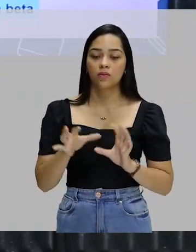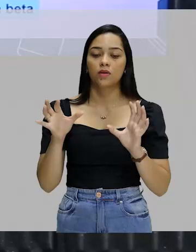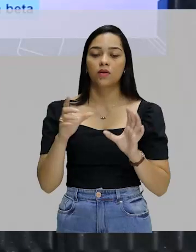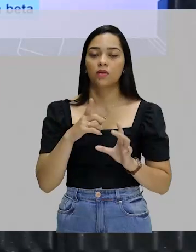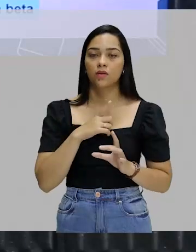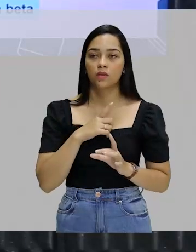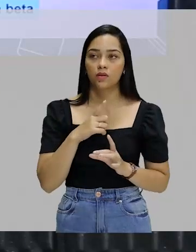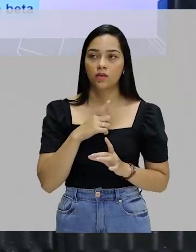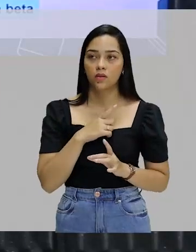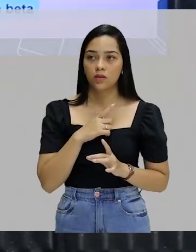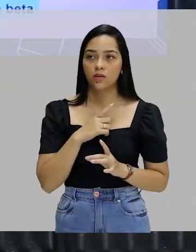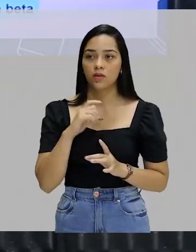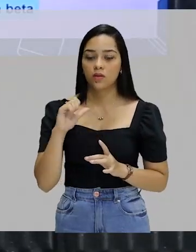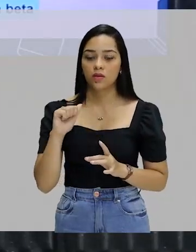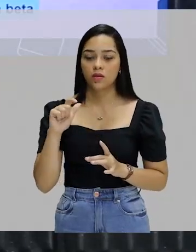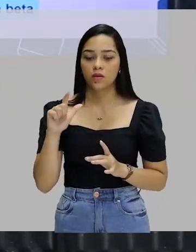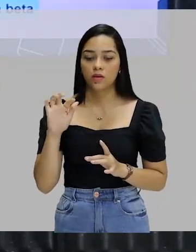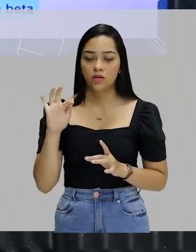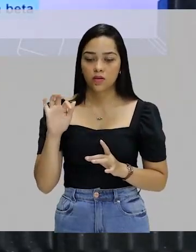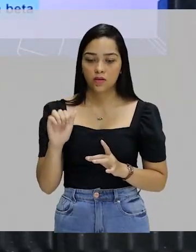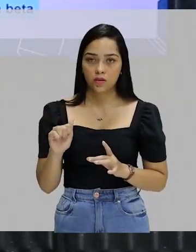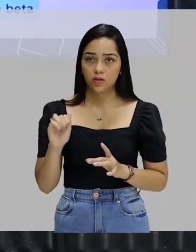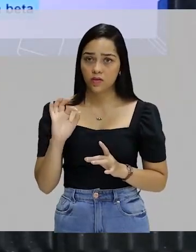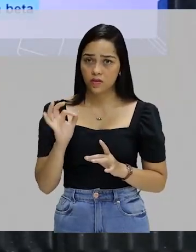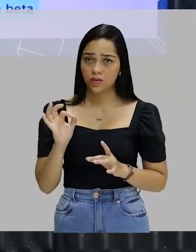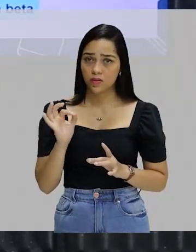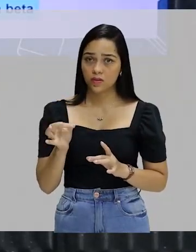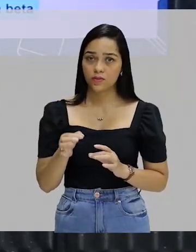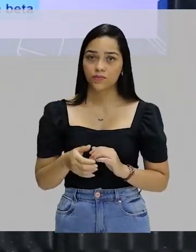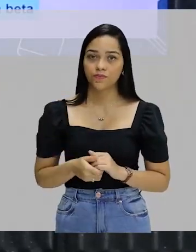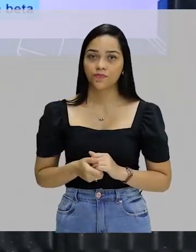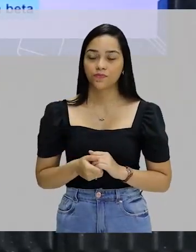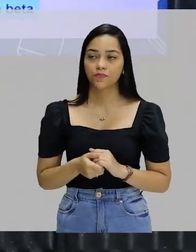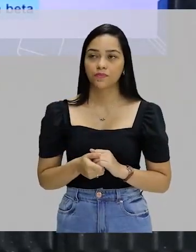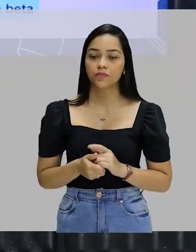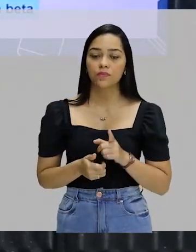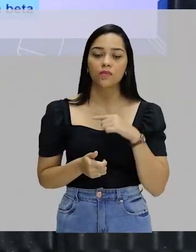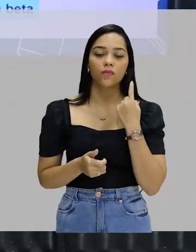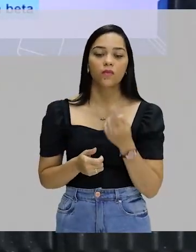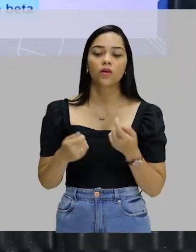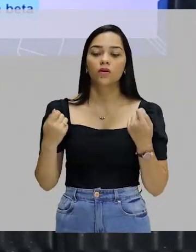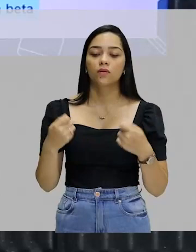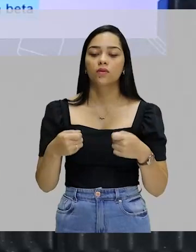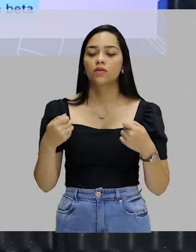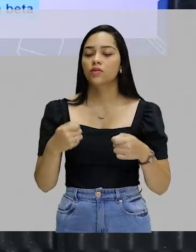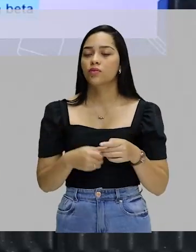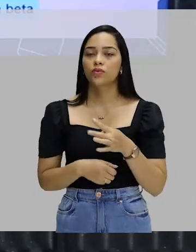uma partícula alfa. Show, turma? Então, o que a gente precisa